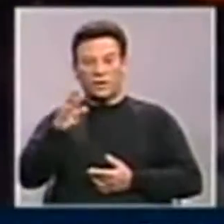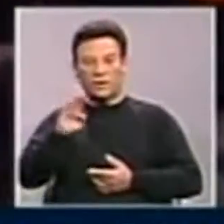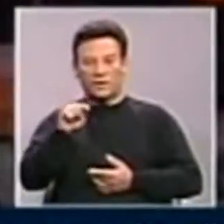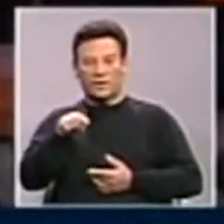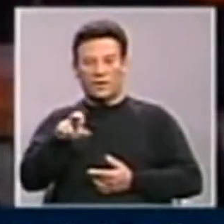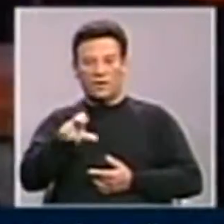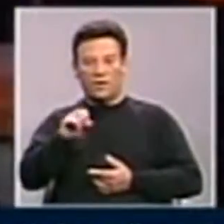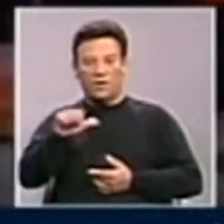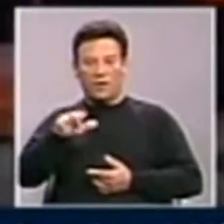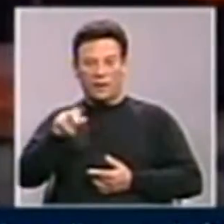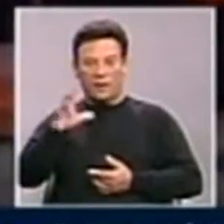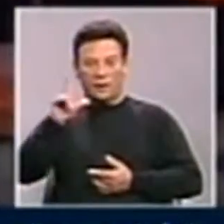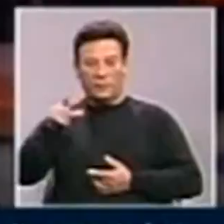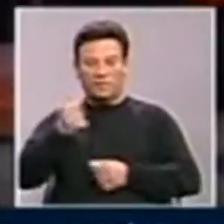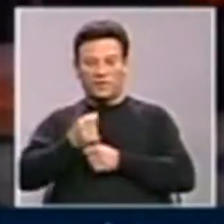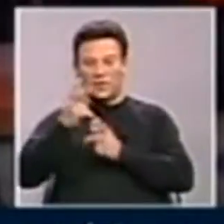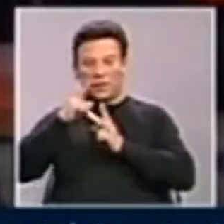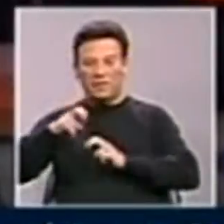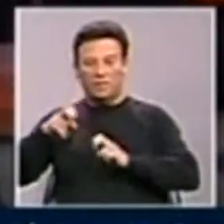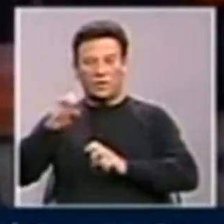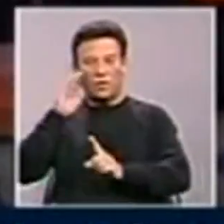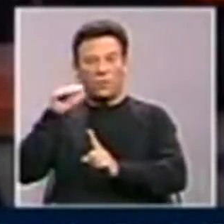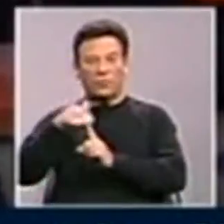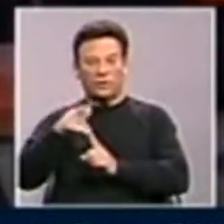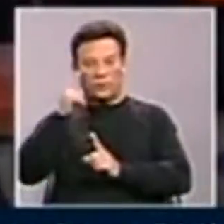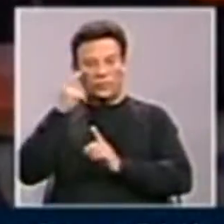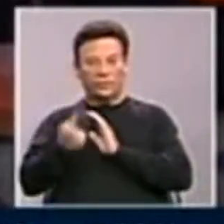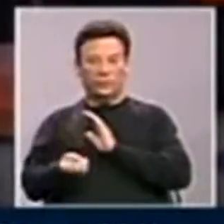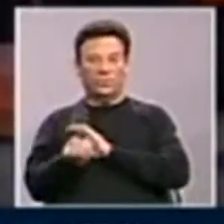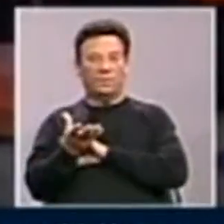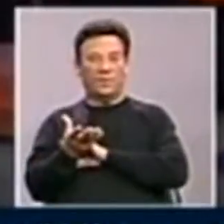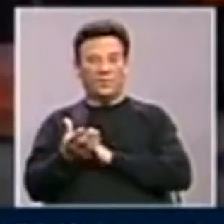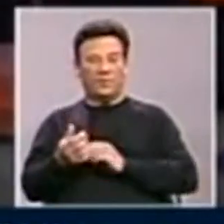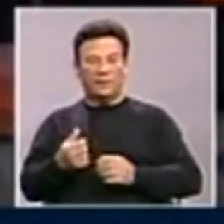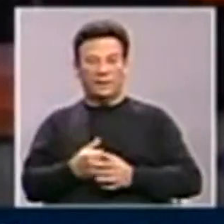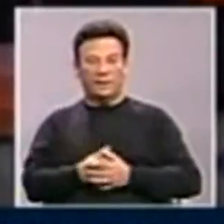Museu de São Roque, em Lisboa, procedeu-se a uma investigação com resultados surpreendentes.